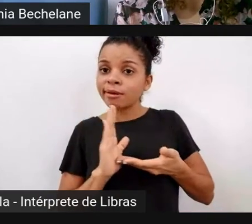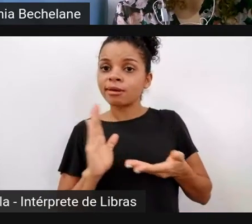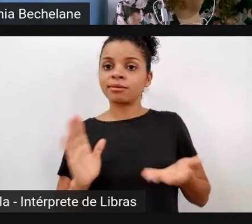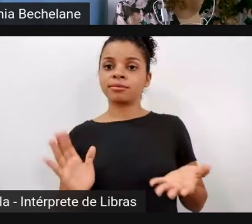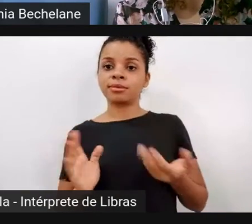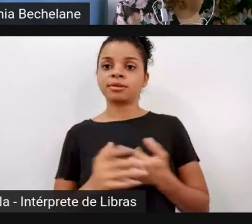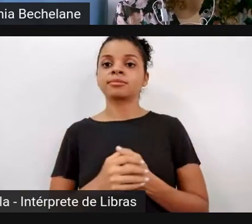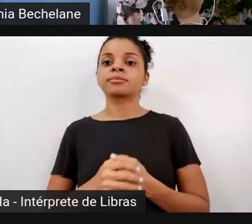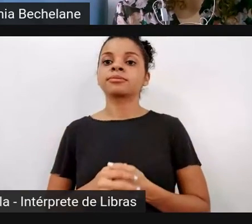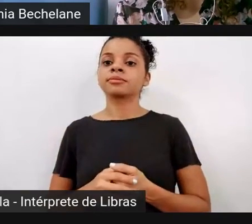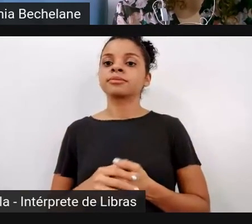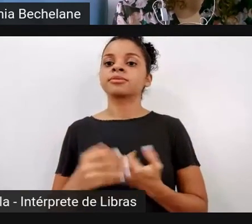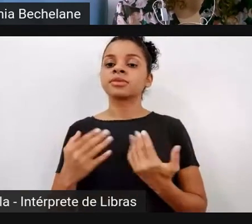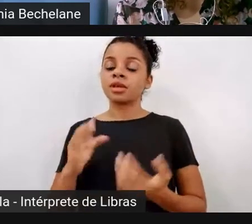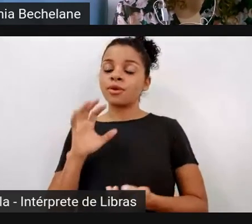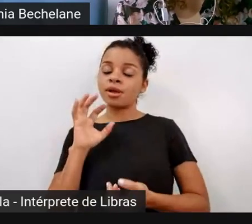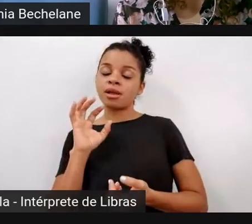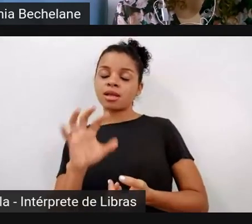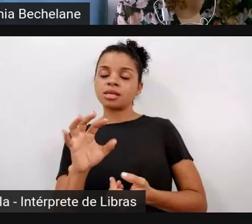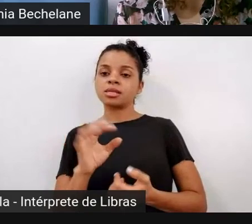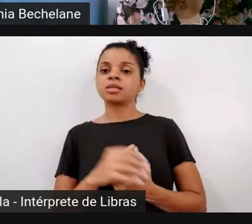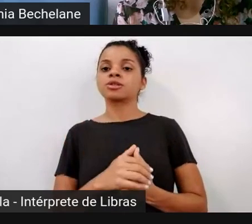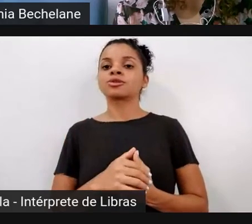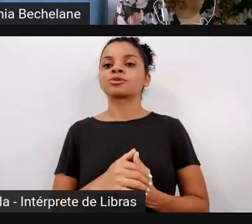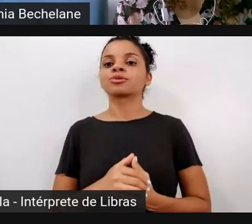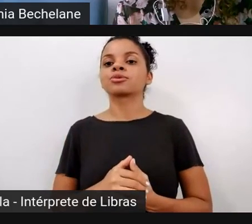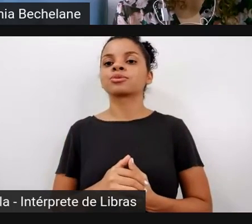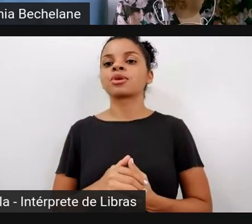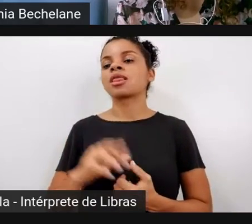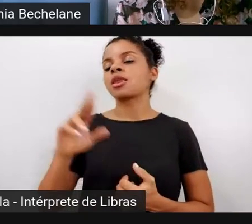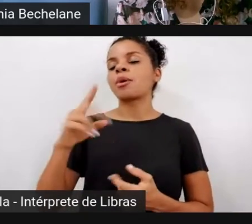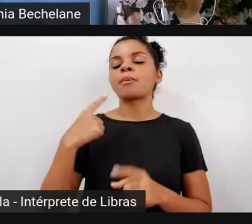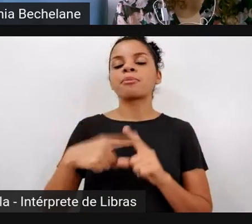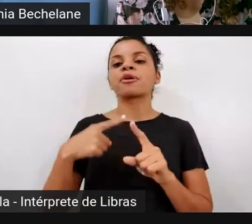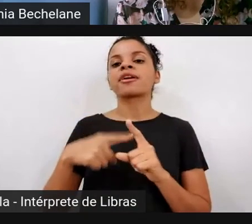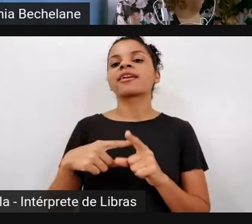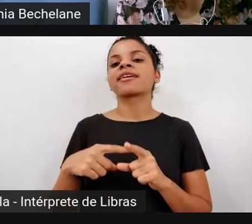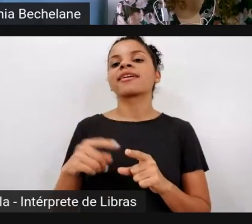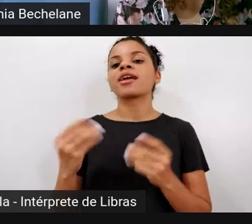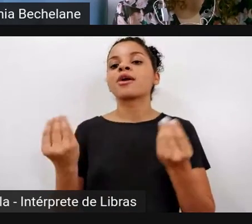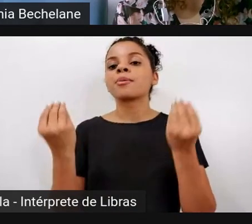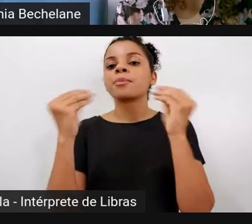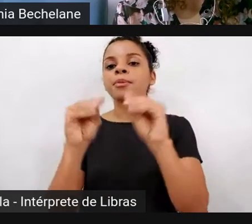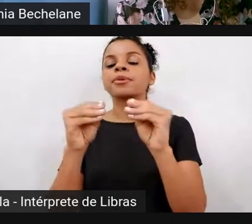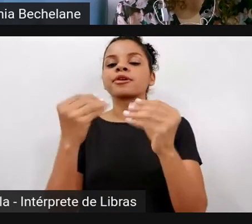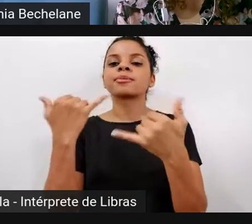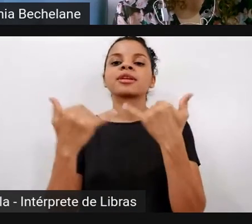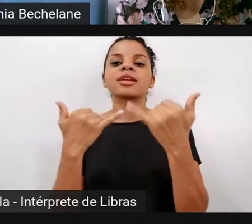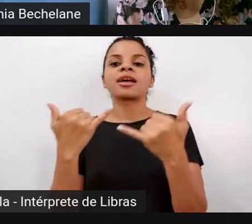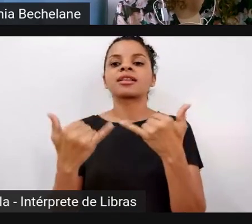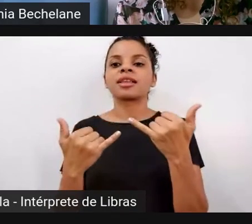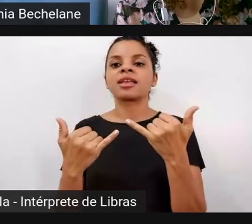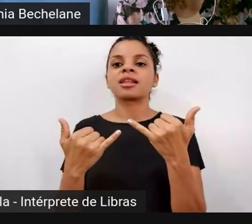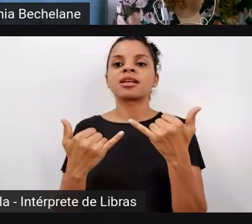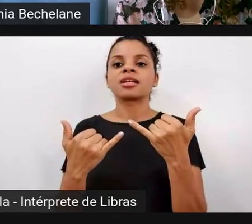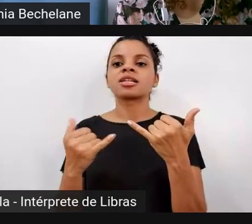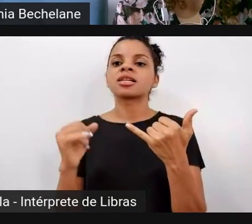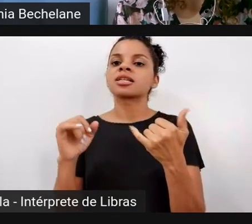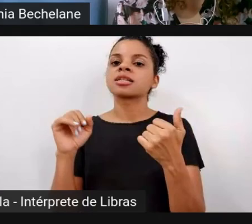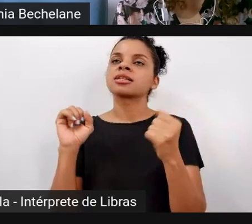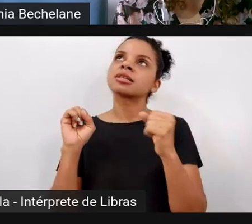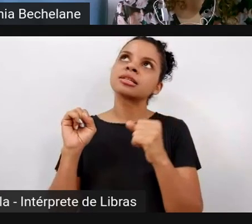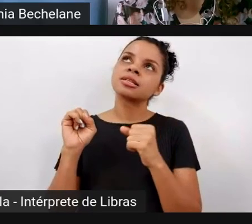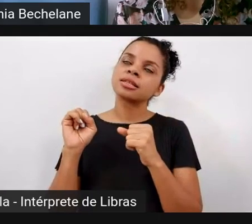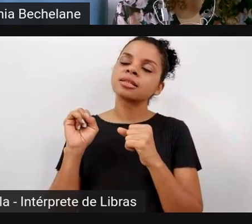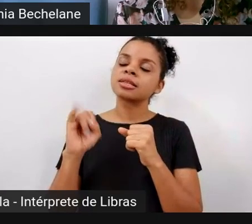essa legitimidade, não é porque você falou de um jeito engraçado que aquilo vai deixar de ser verdade, vai deixar de ser fato, vai deixar de ser sério,